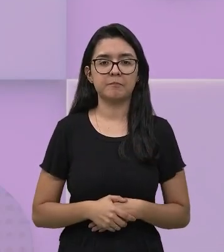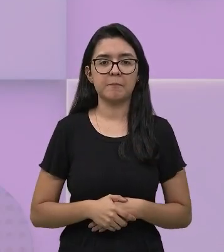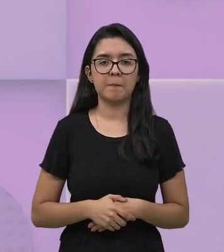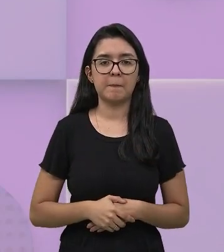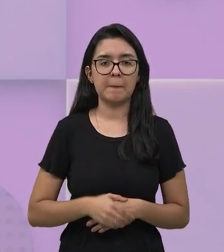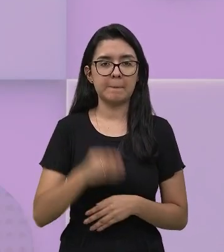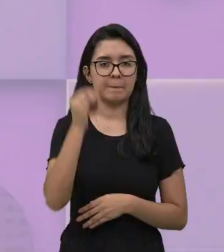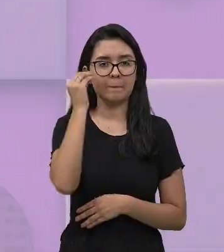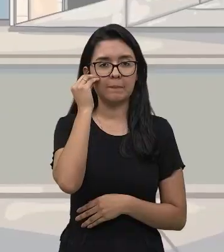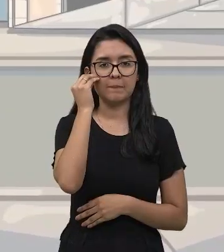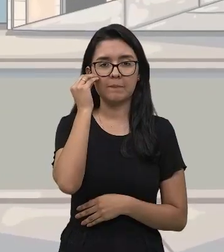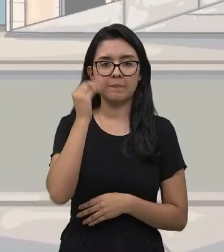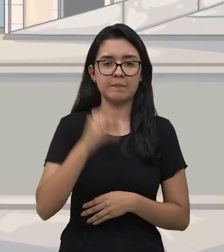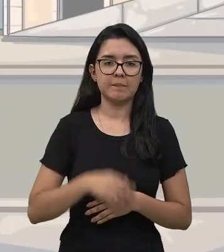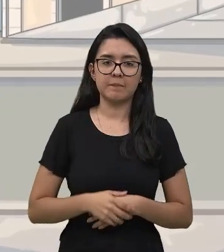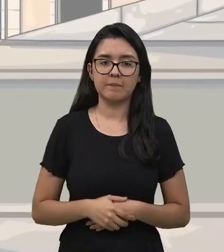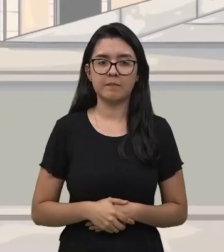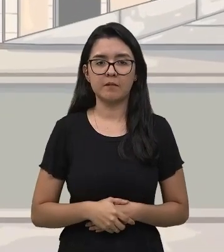Vejam só.